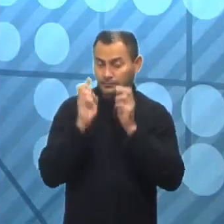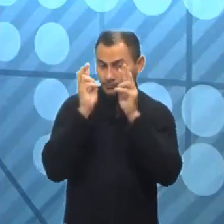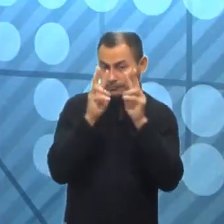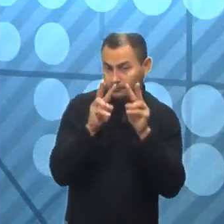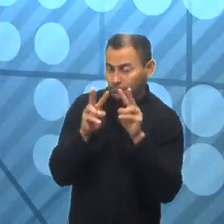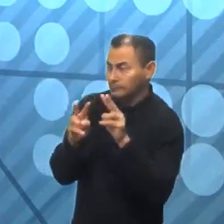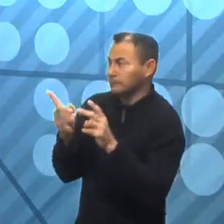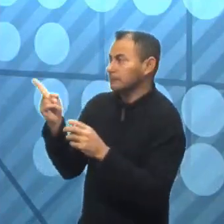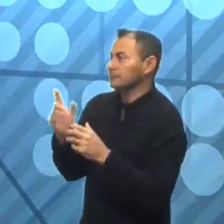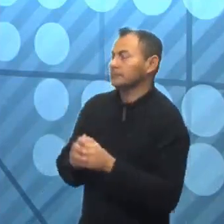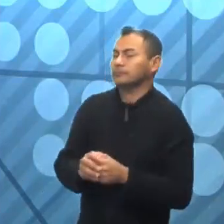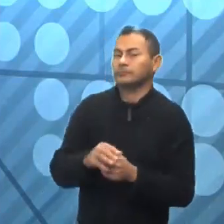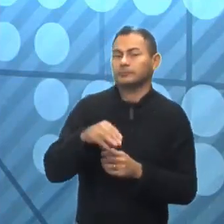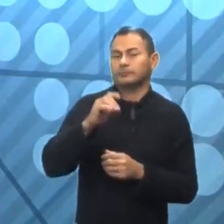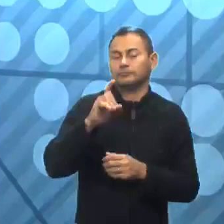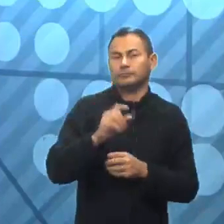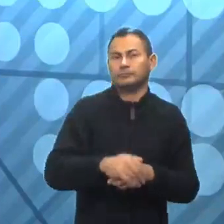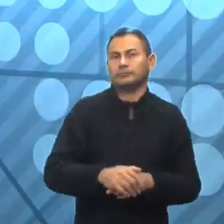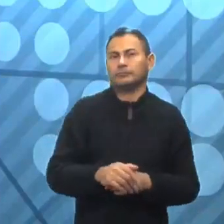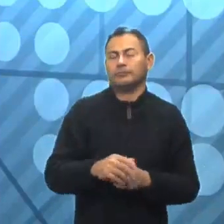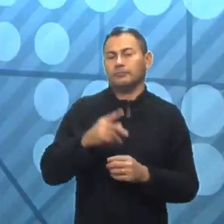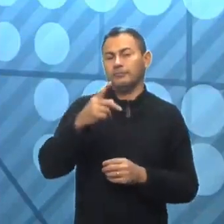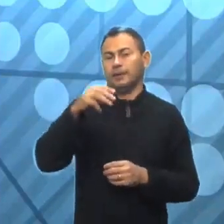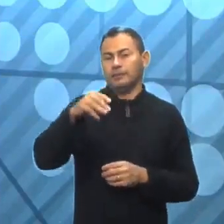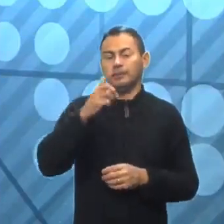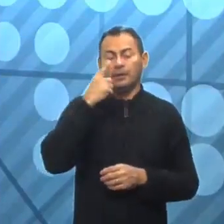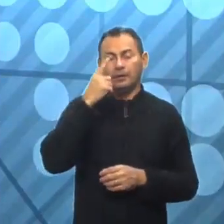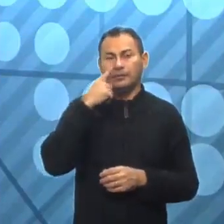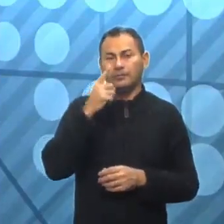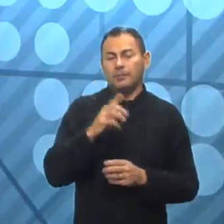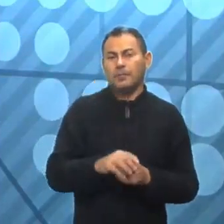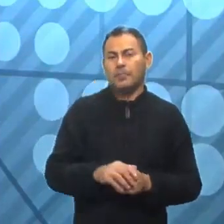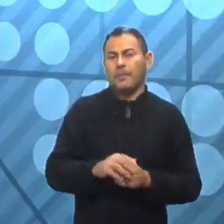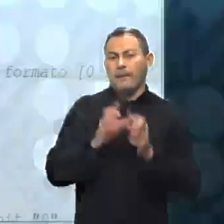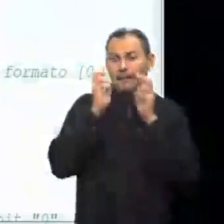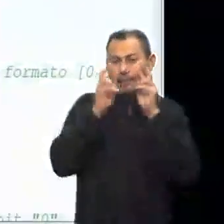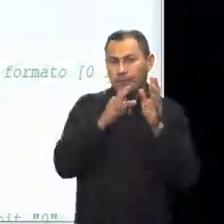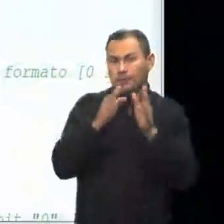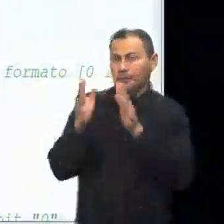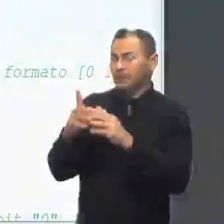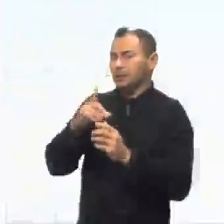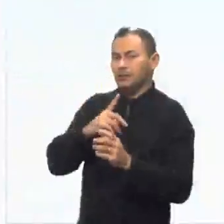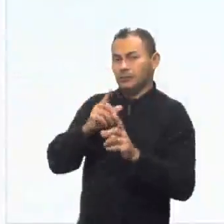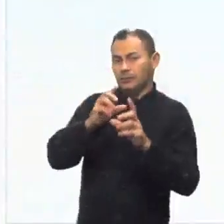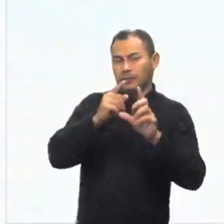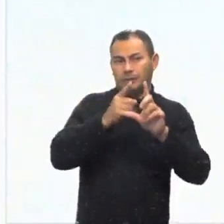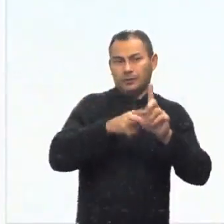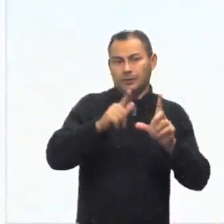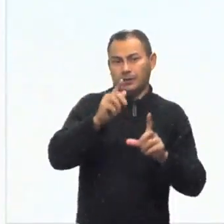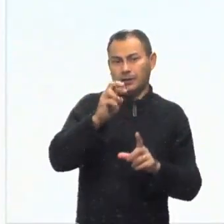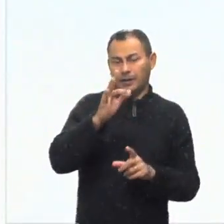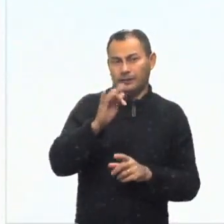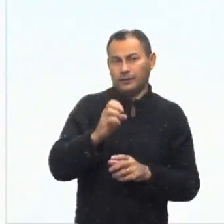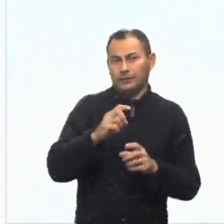slide, como que é essa modulação PM? Se você observar no slide, tem os gráficos